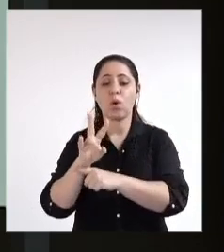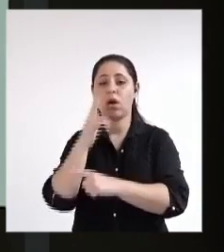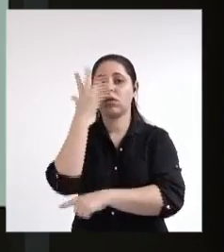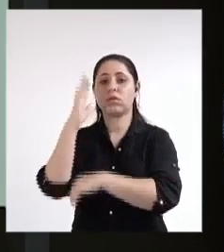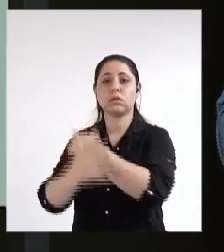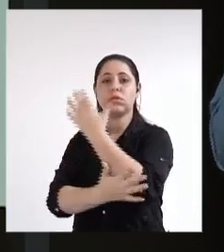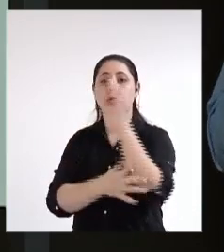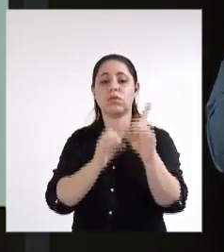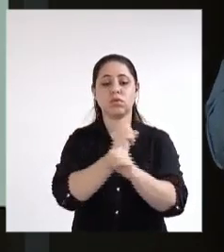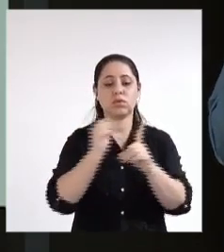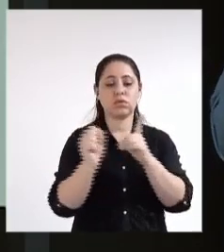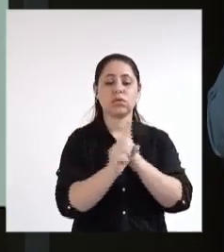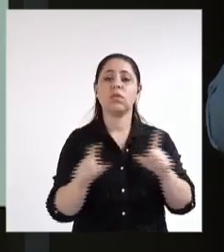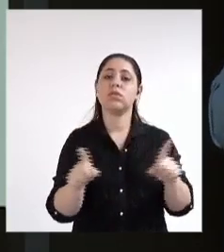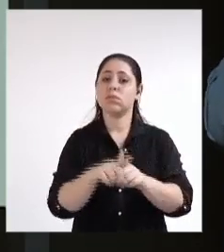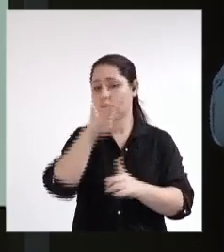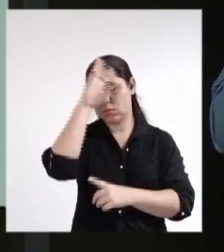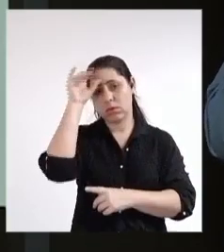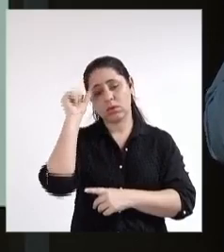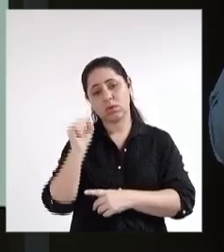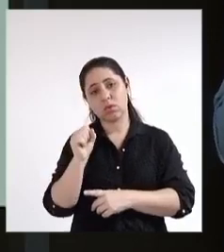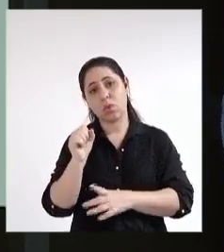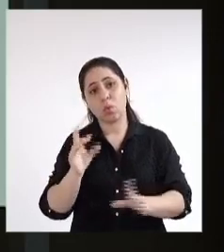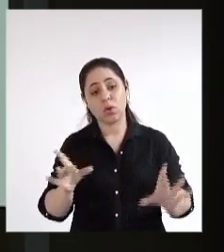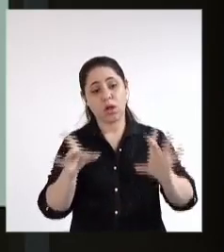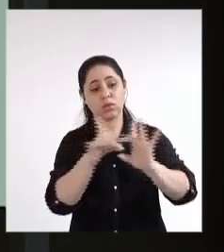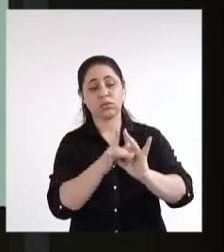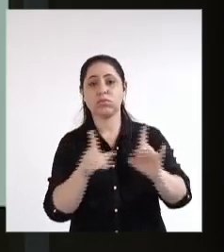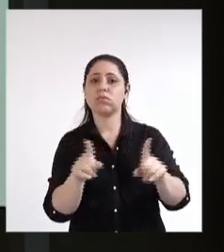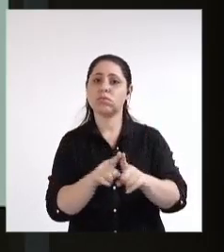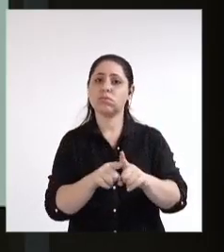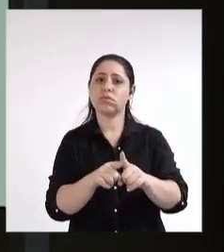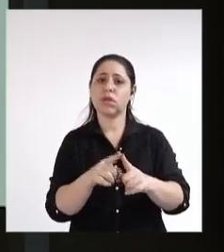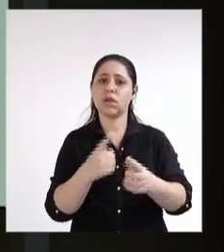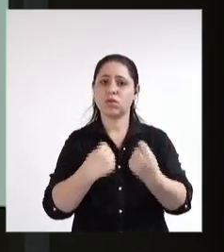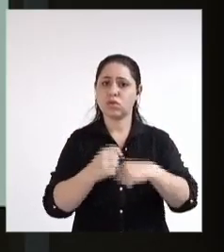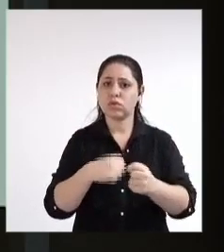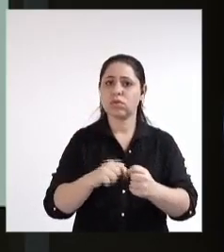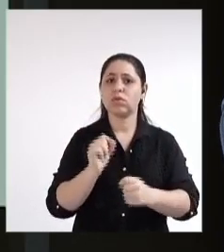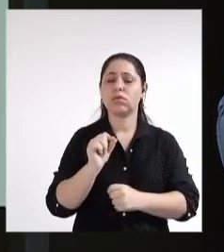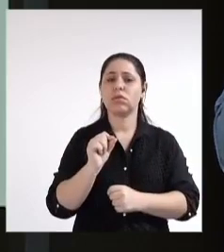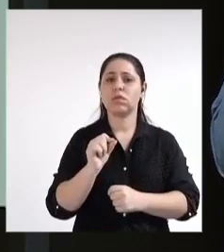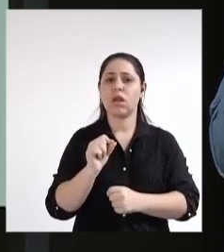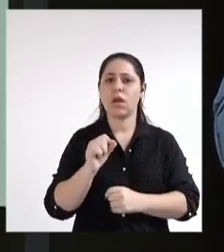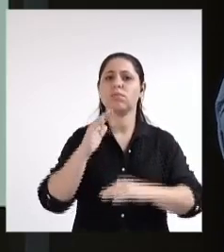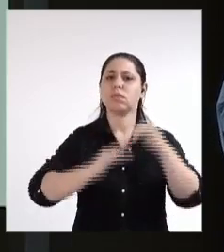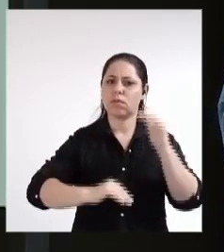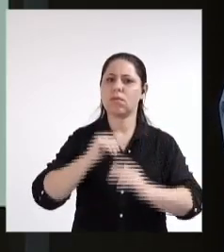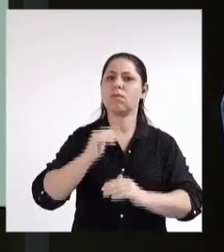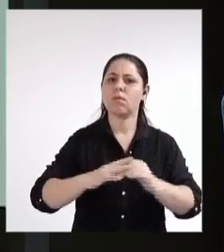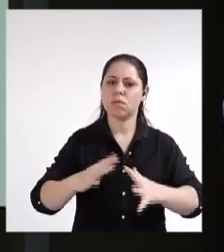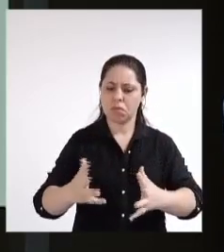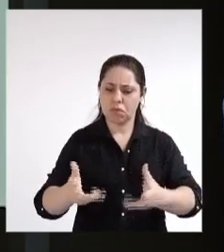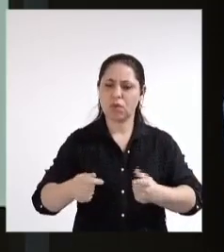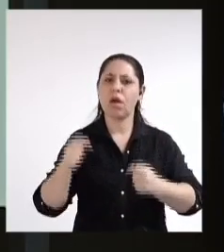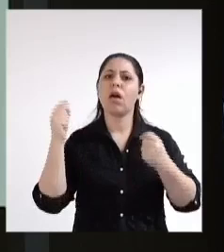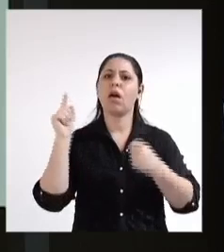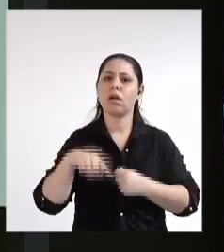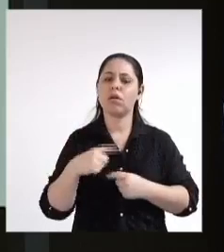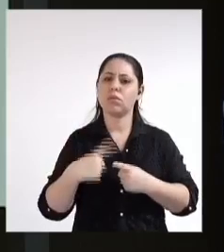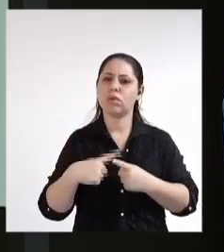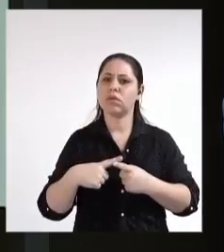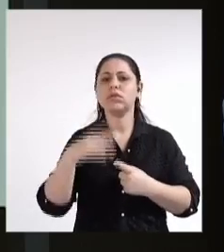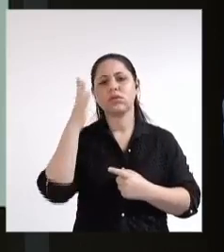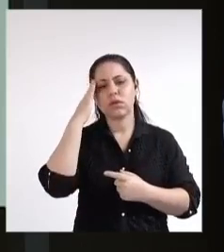e da sociedade de mato grosso do sul então a gente também está conectado nisso não é uma gestão que eu posso dizer que ela é profissional sim nós temos noção